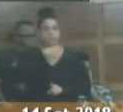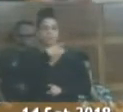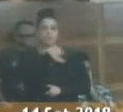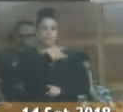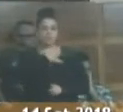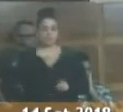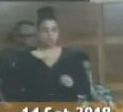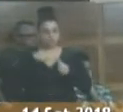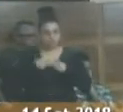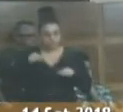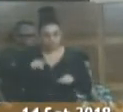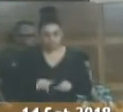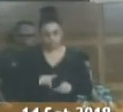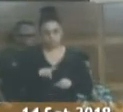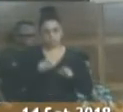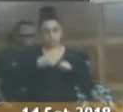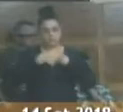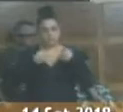aqui defendendo o direito